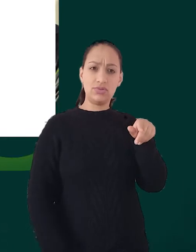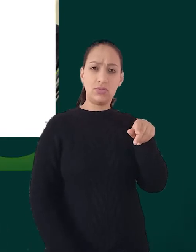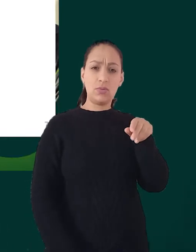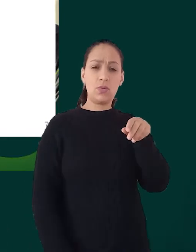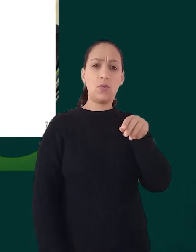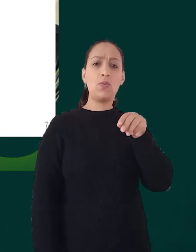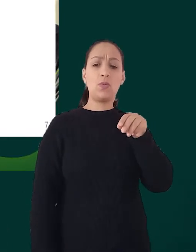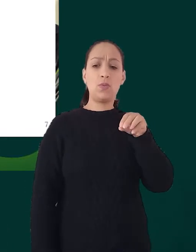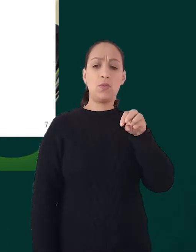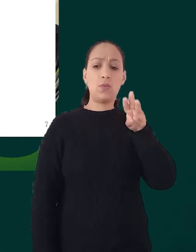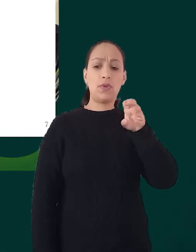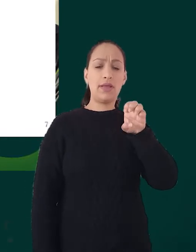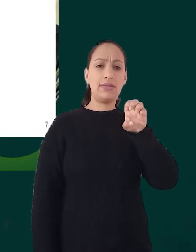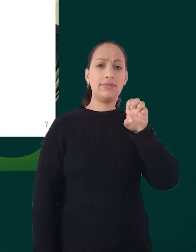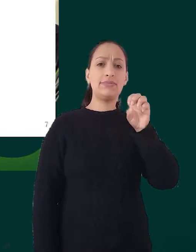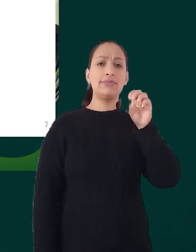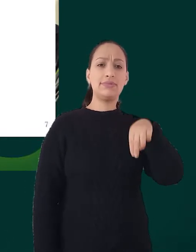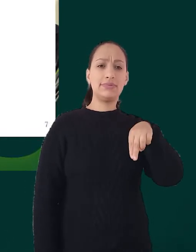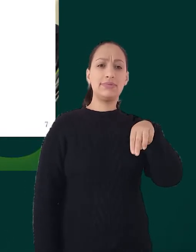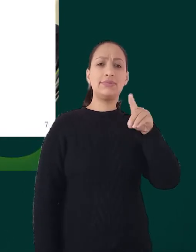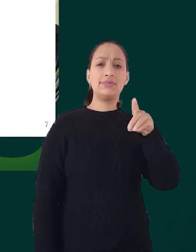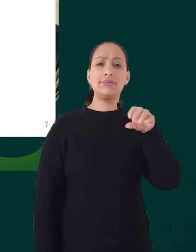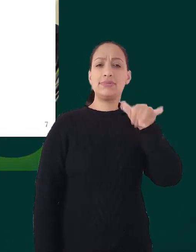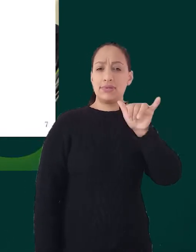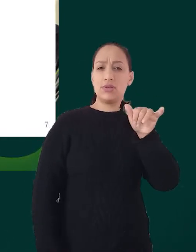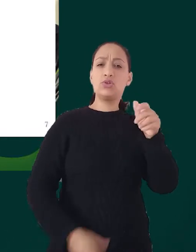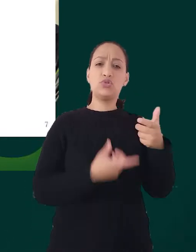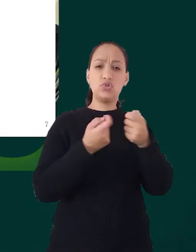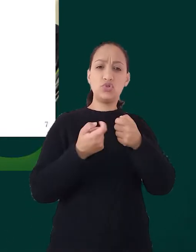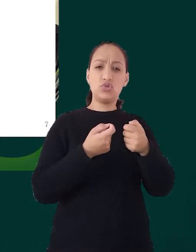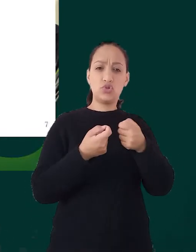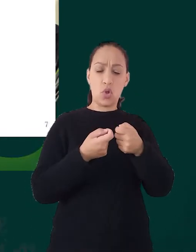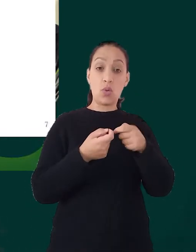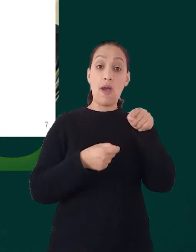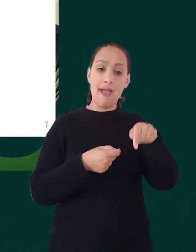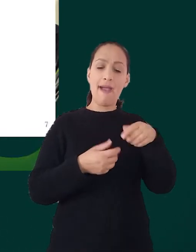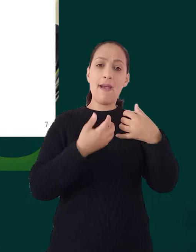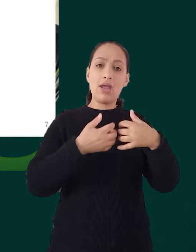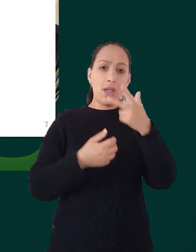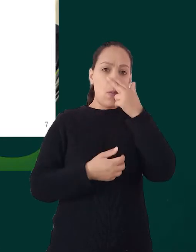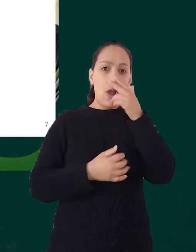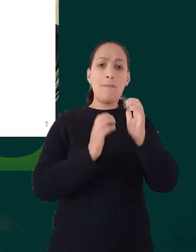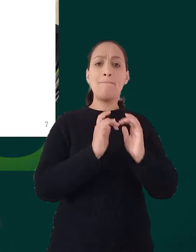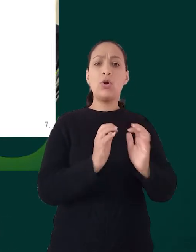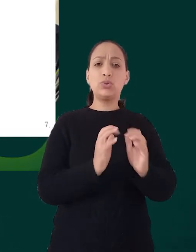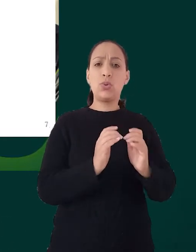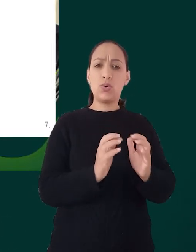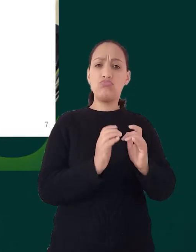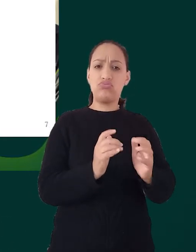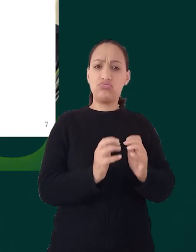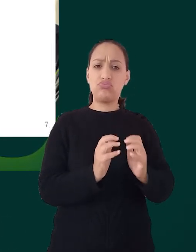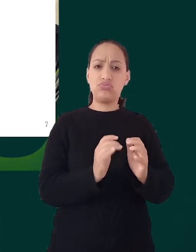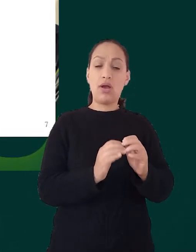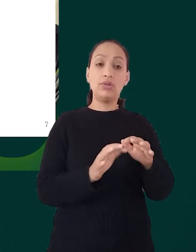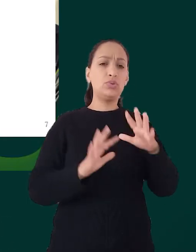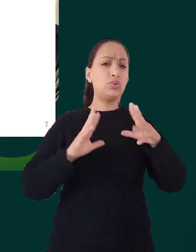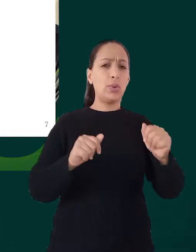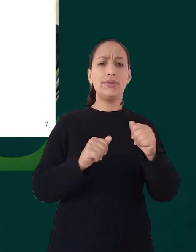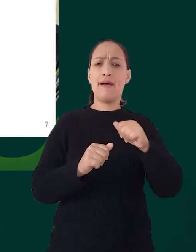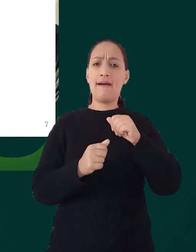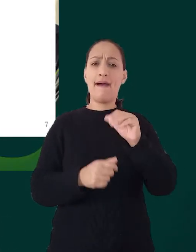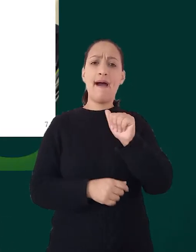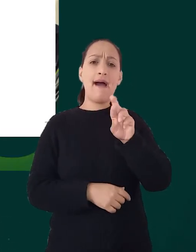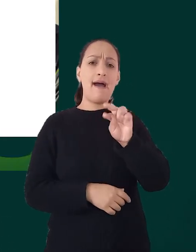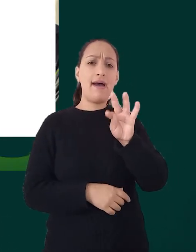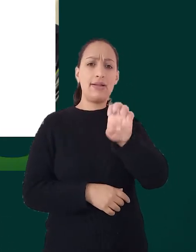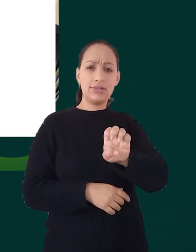Engine é o motor do jogo. Todas as artes, todas as animações, todos